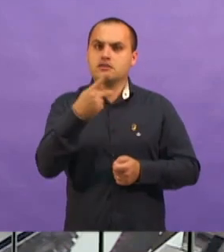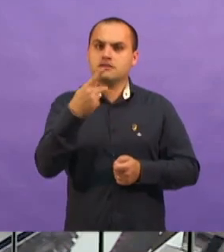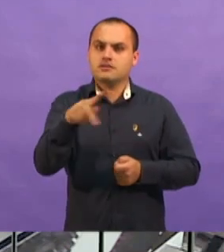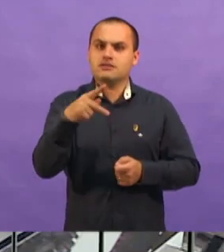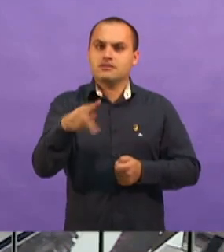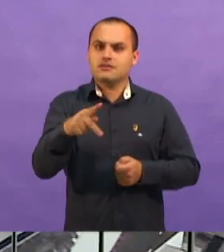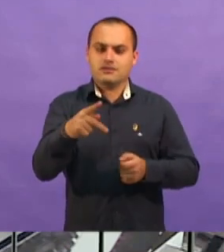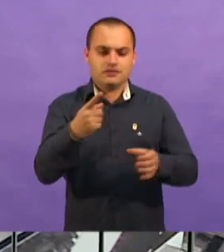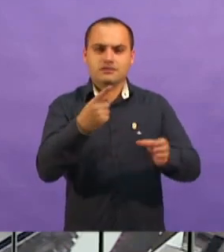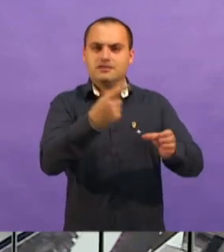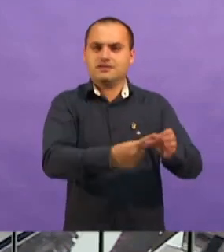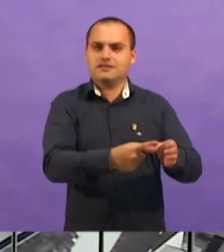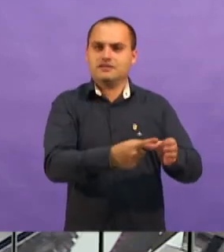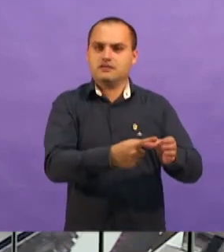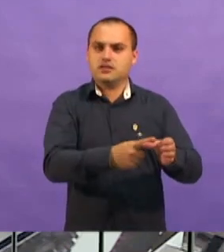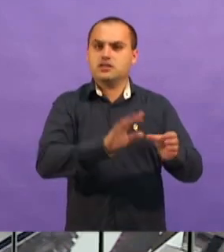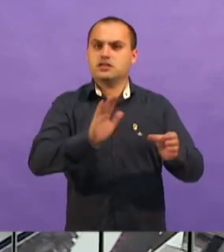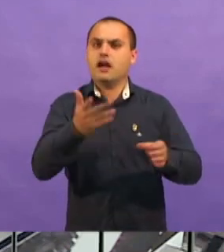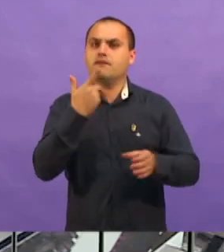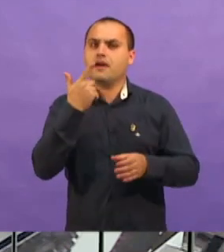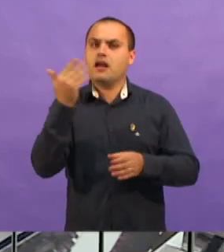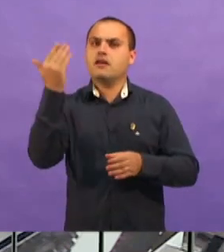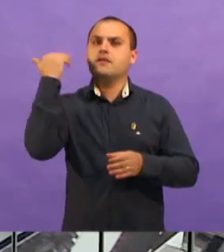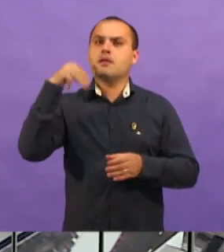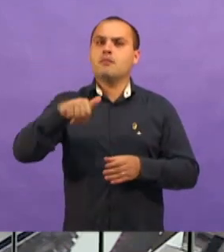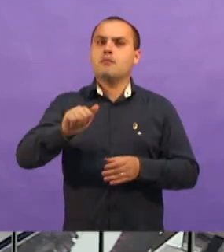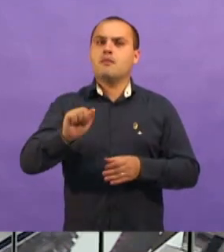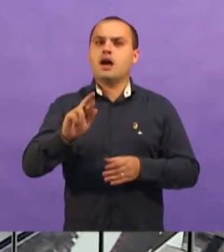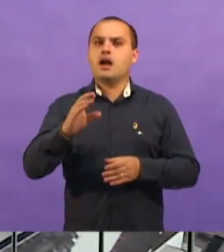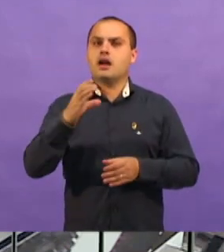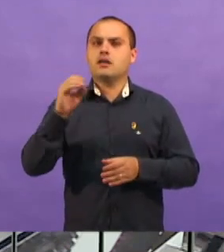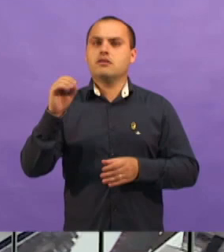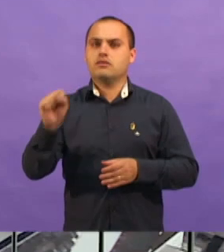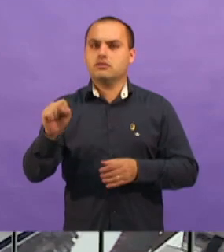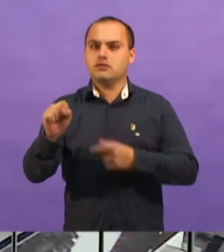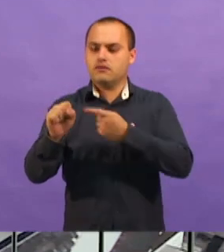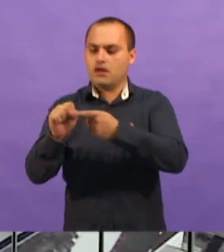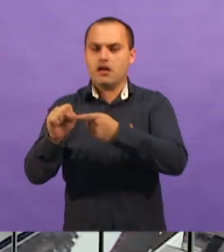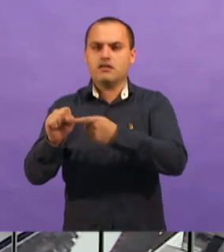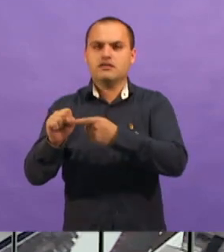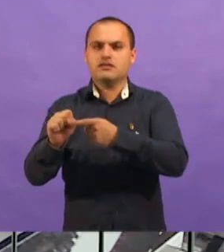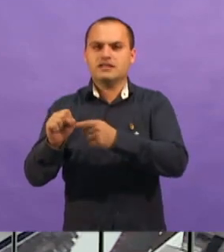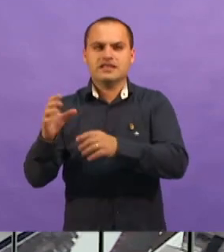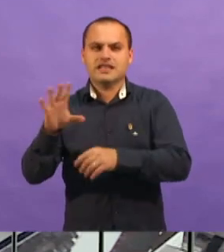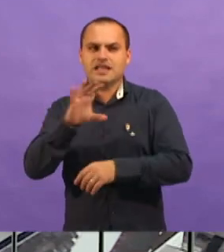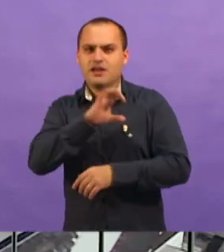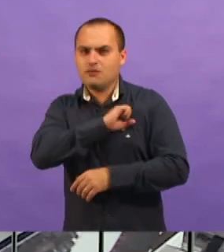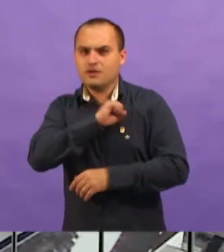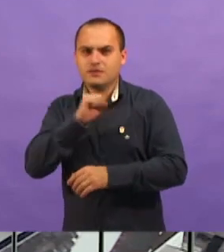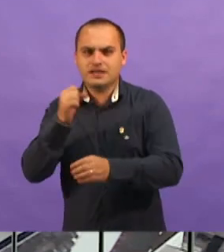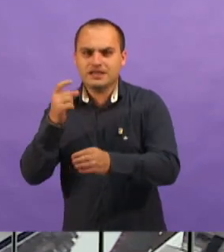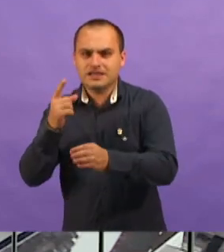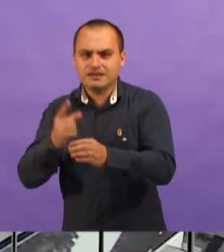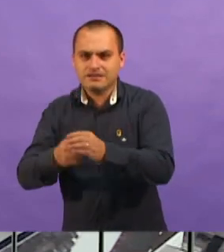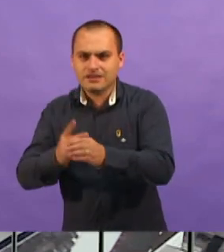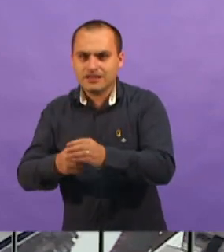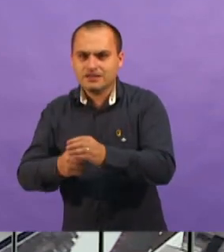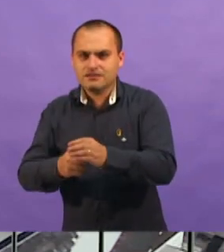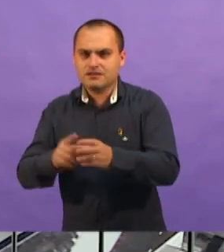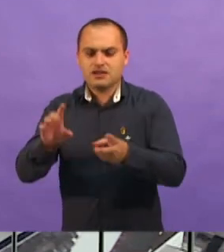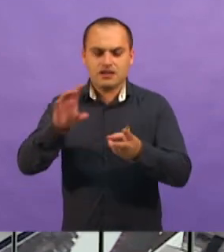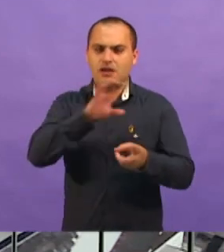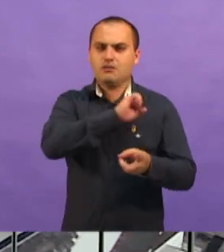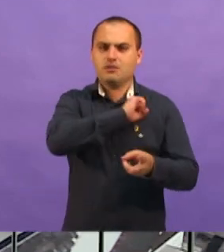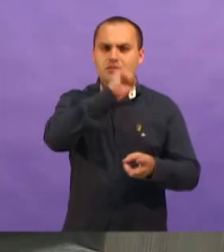Conde, se você não ama a sua cidade, você não pode amar seu estado, você não pode amar a sua pátria. Então, dentro desse preceito, e